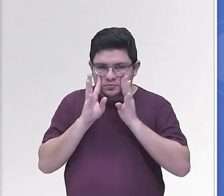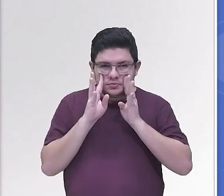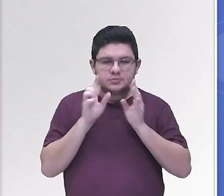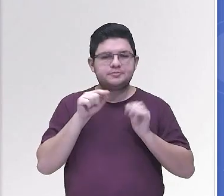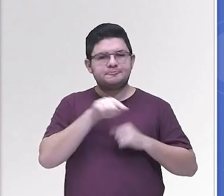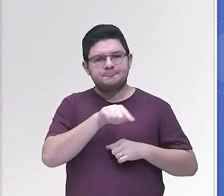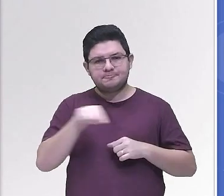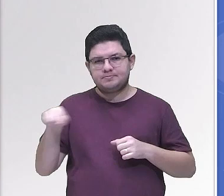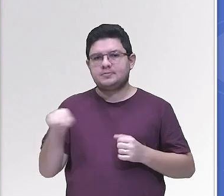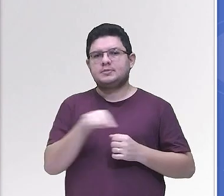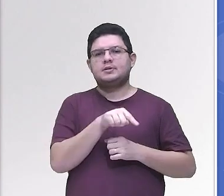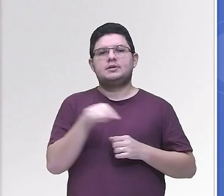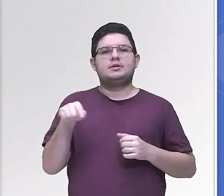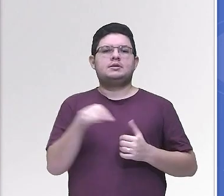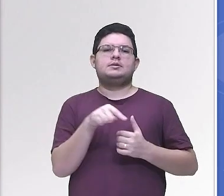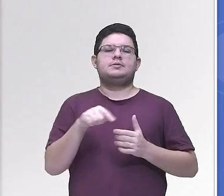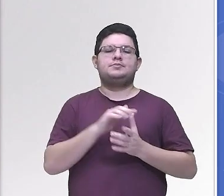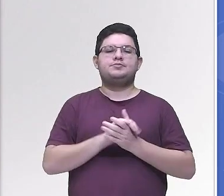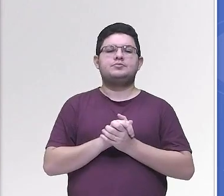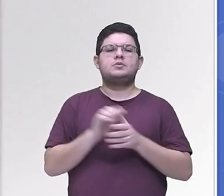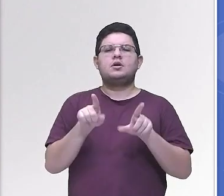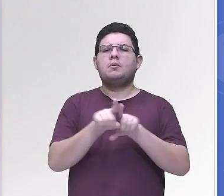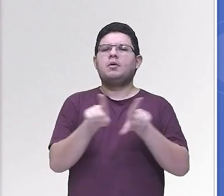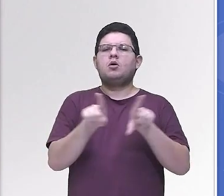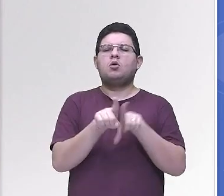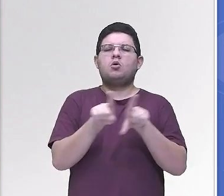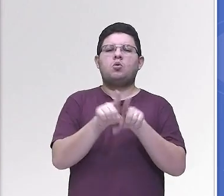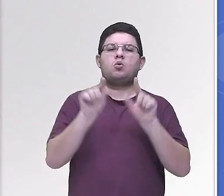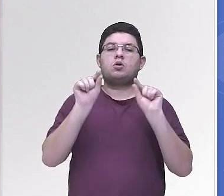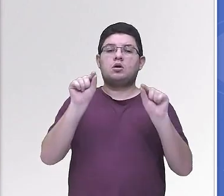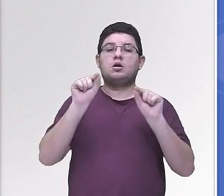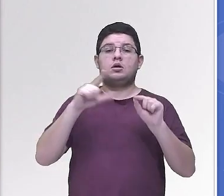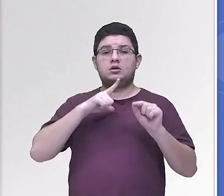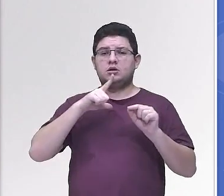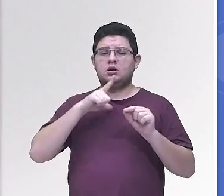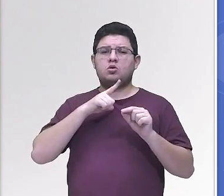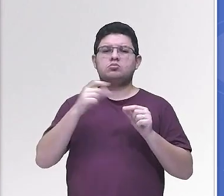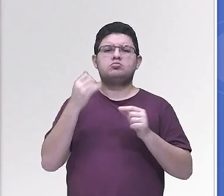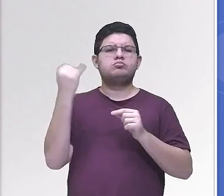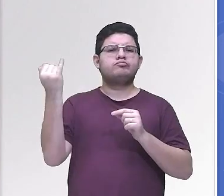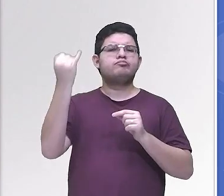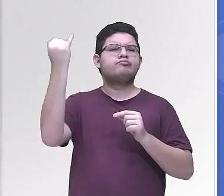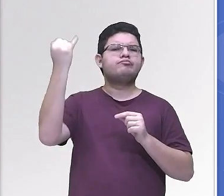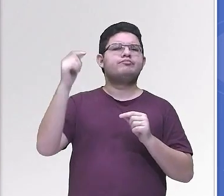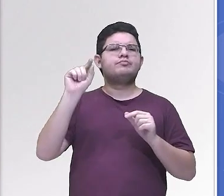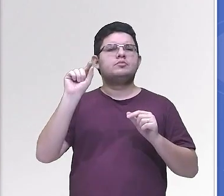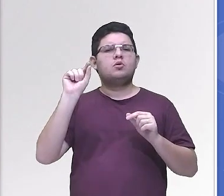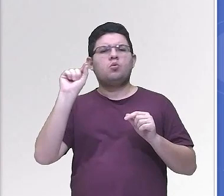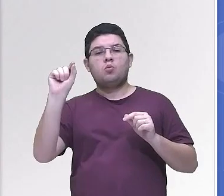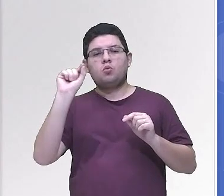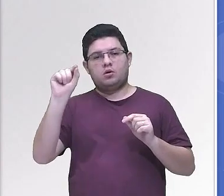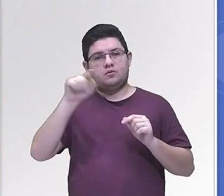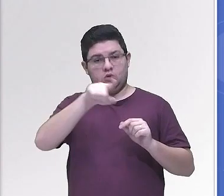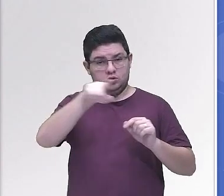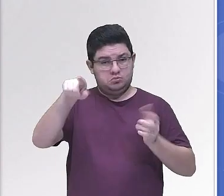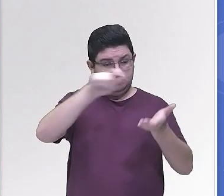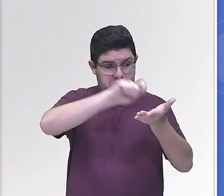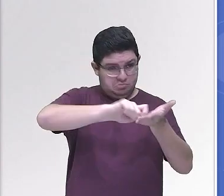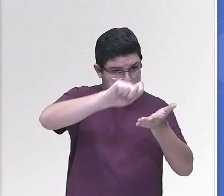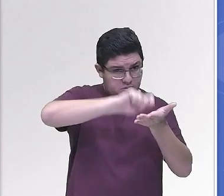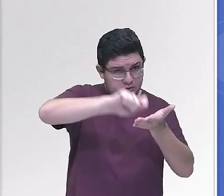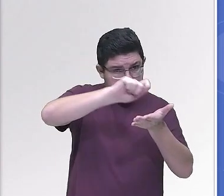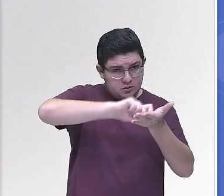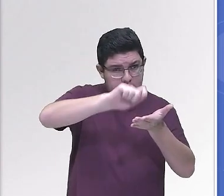vou até chamar a atenção de vocês aqui para um detalhe importante. Anotem isso daí que eu estou falando, né?